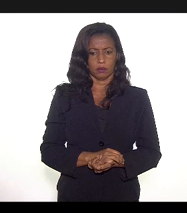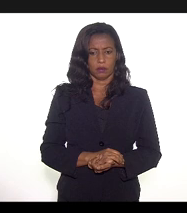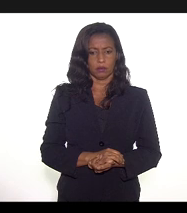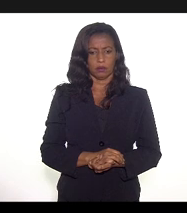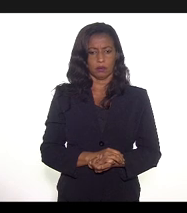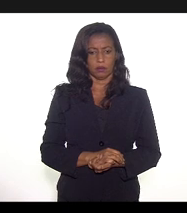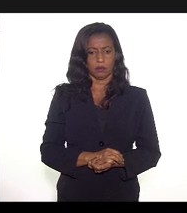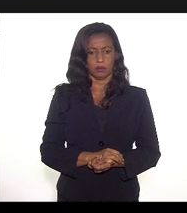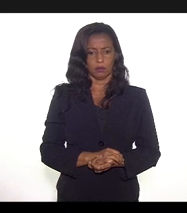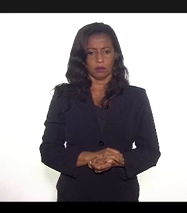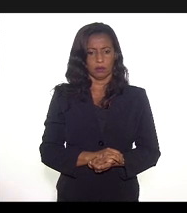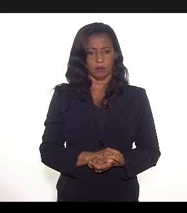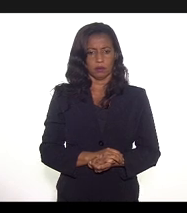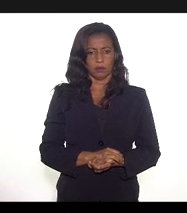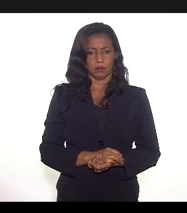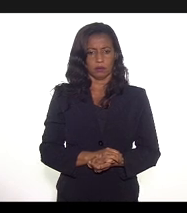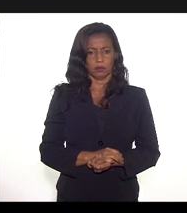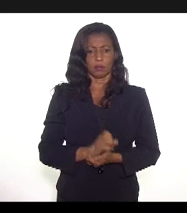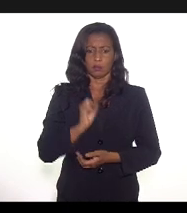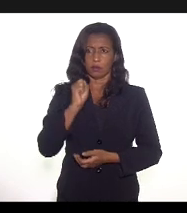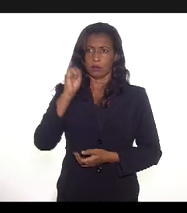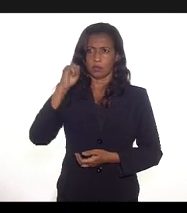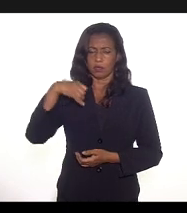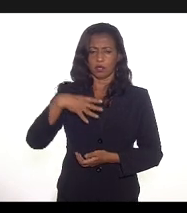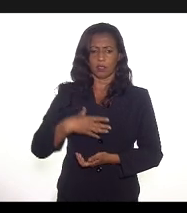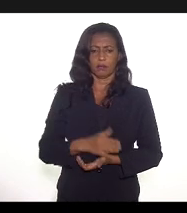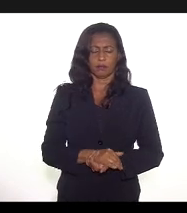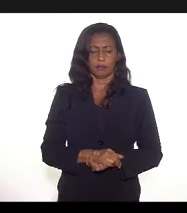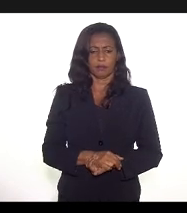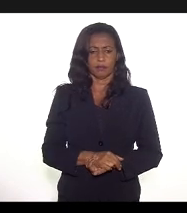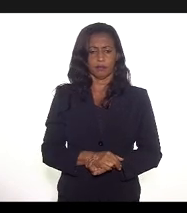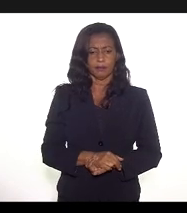Deputado Márcio? Sim, senhor presidente. Ah, o Márcio Alberto. Isso.